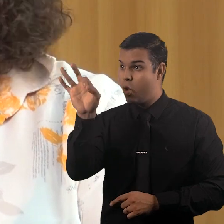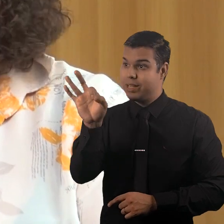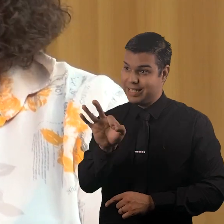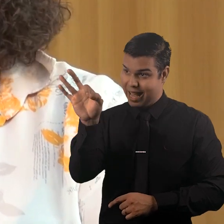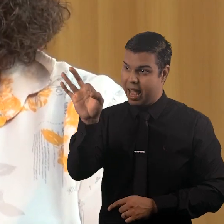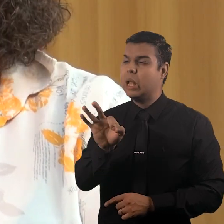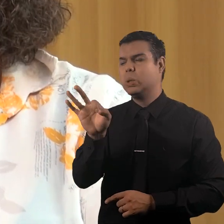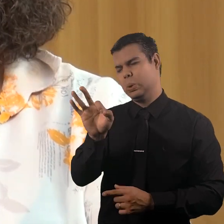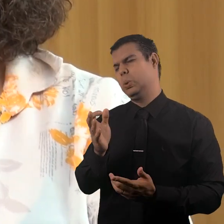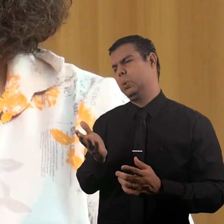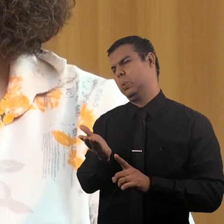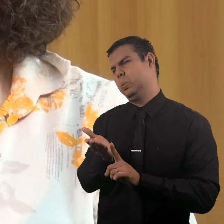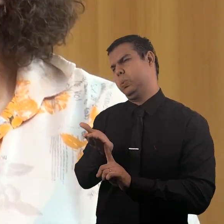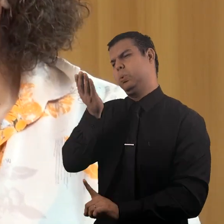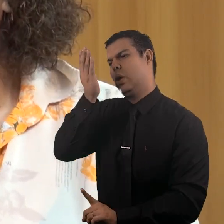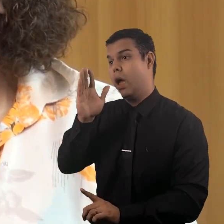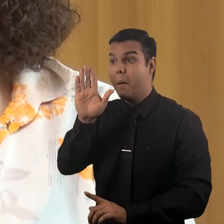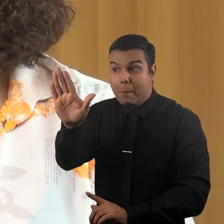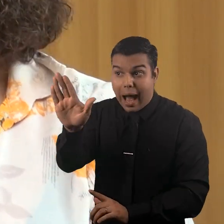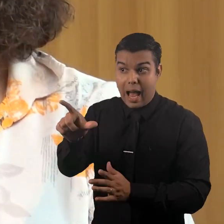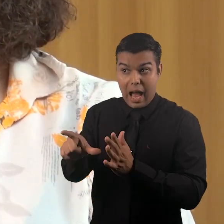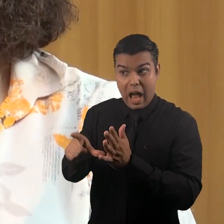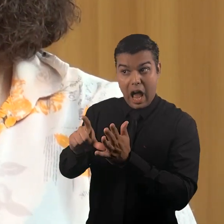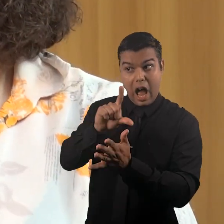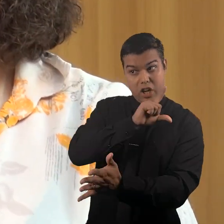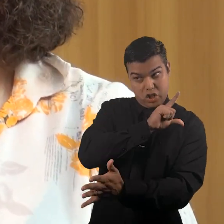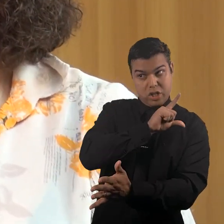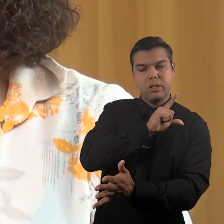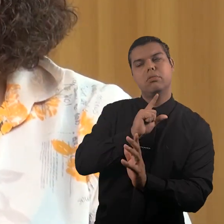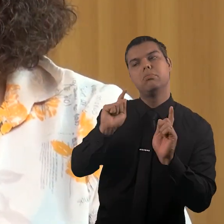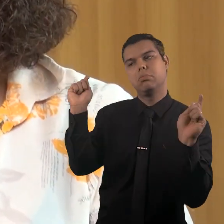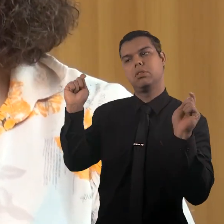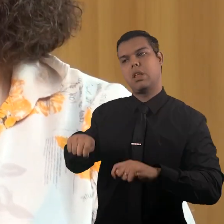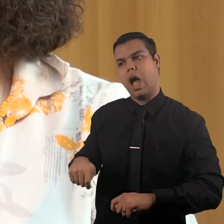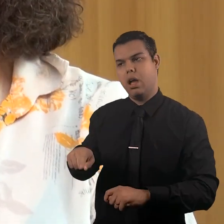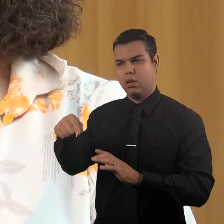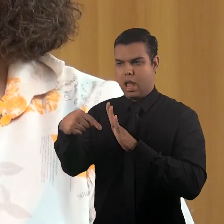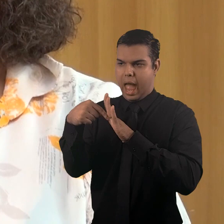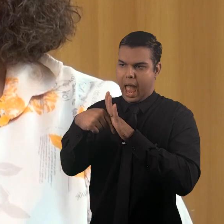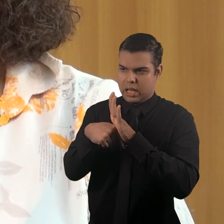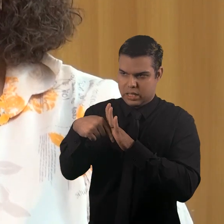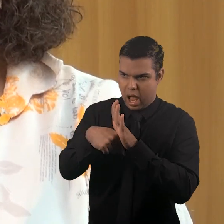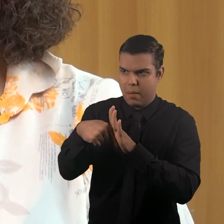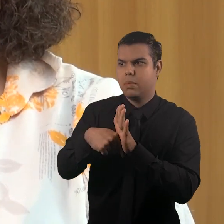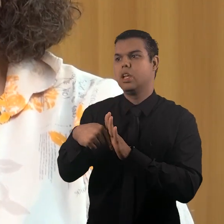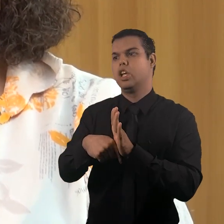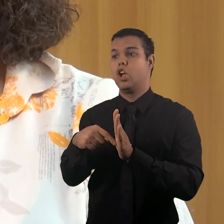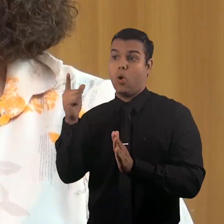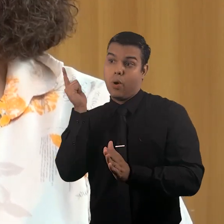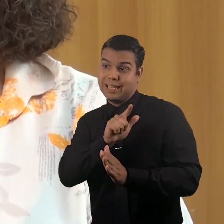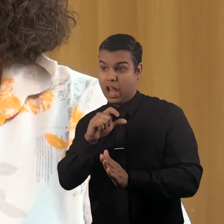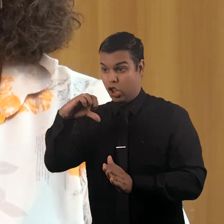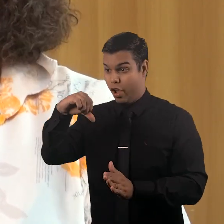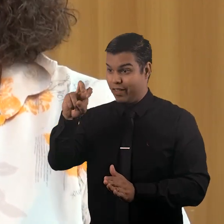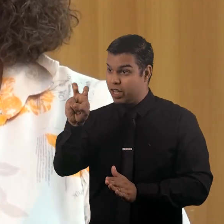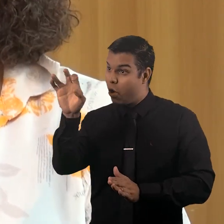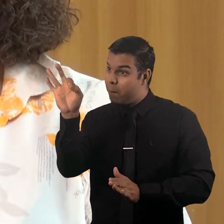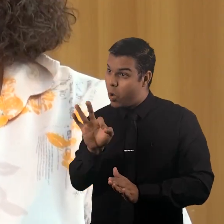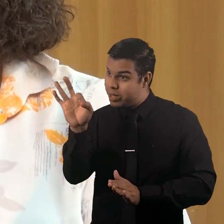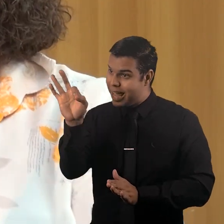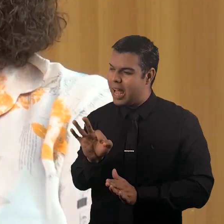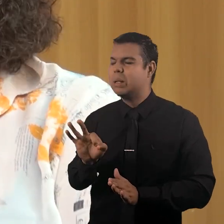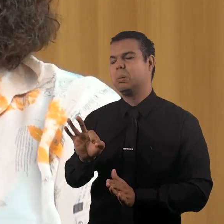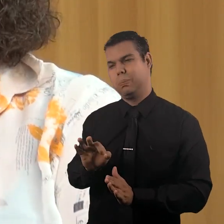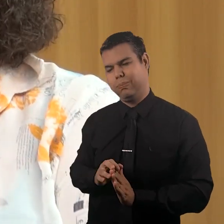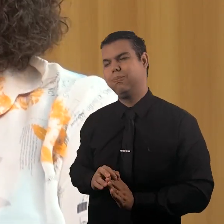95% é um número muito alto, mas o caminho para que essas pessoas cheguem a esse exame, consigam esses